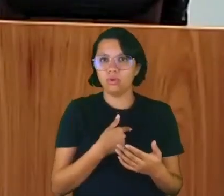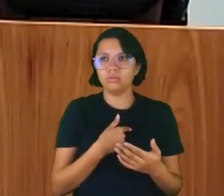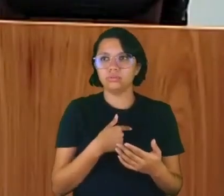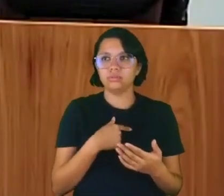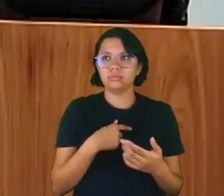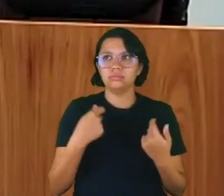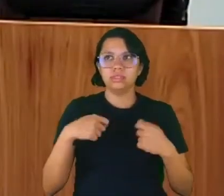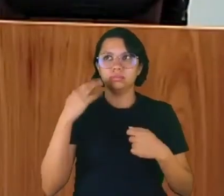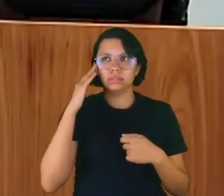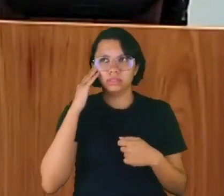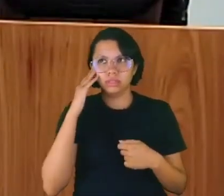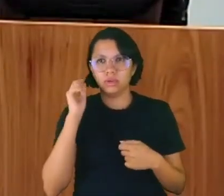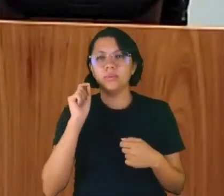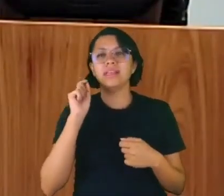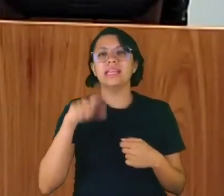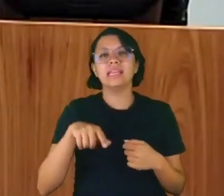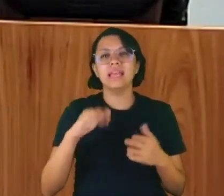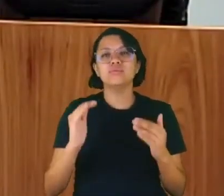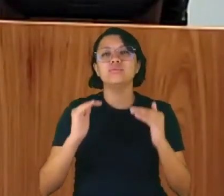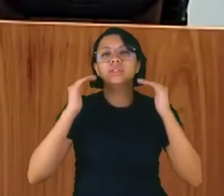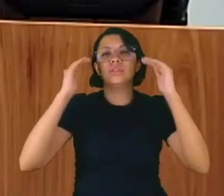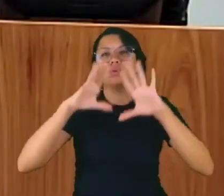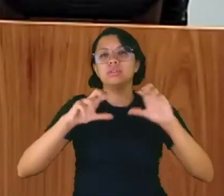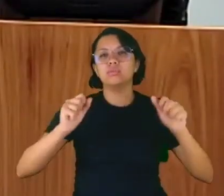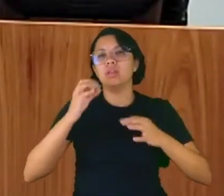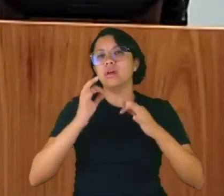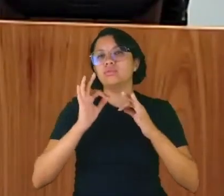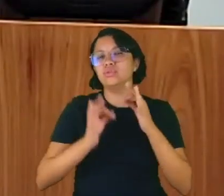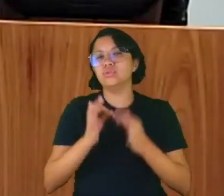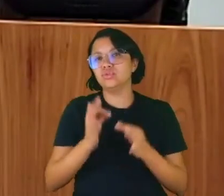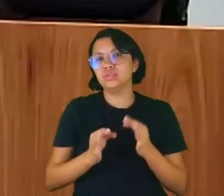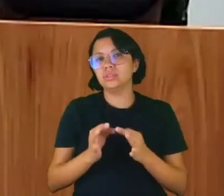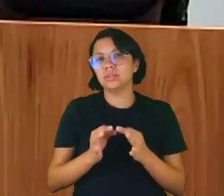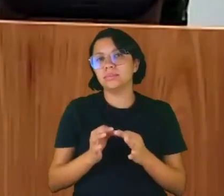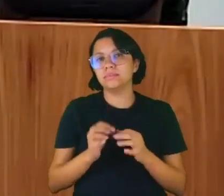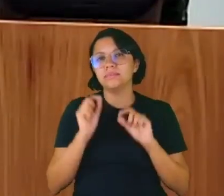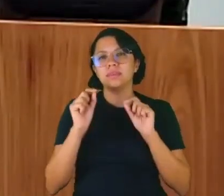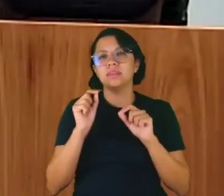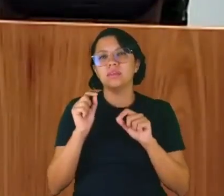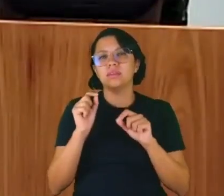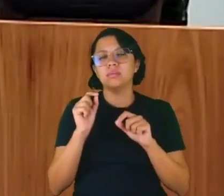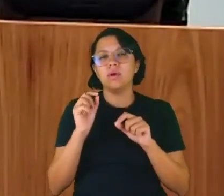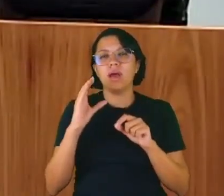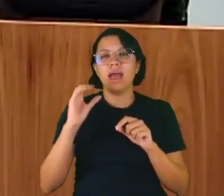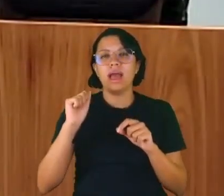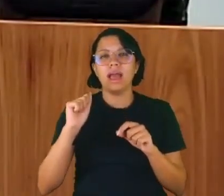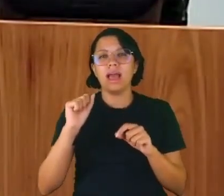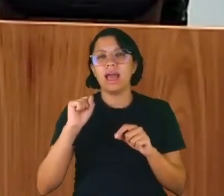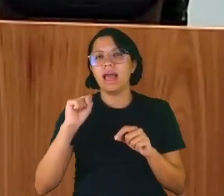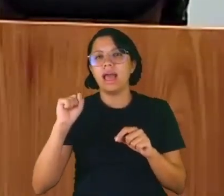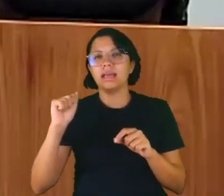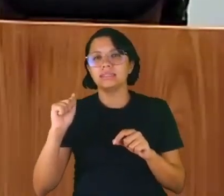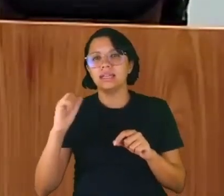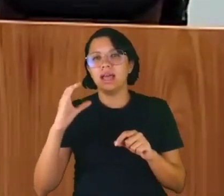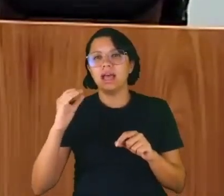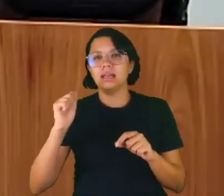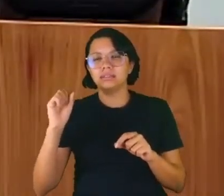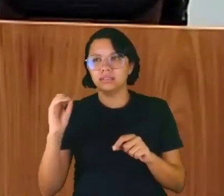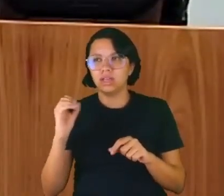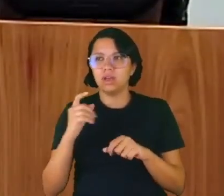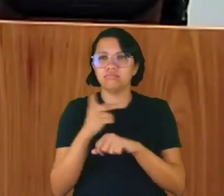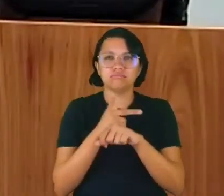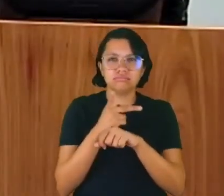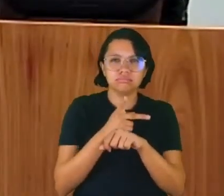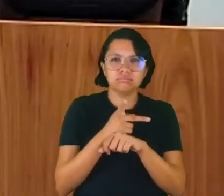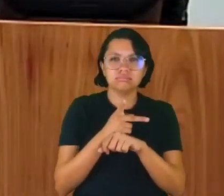entender o que é o Superior Tribunal de Justiça. Ele é um tribunal de cassação? Porque se é, então vamos cumprir o que ele tem que ser. Volta